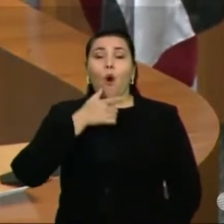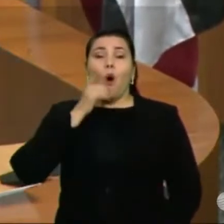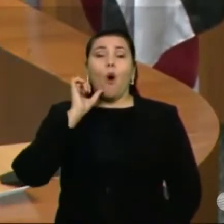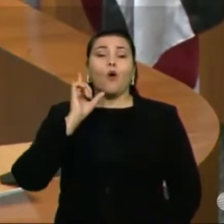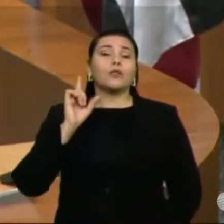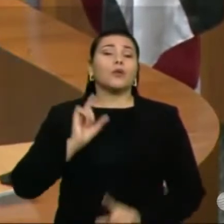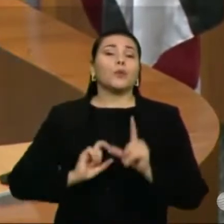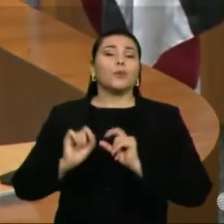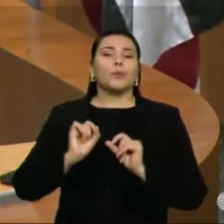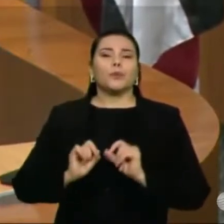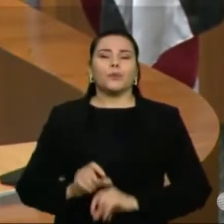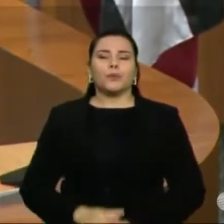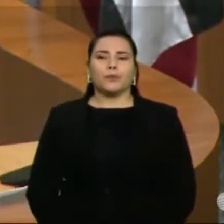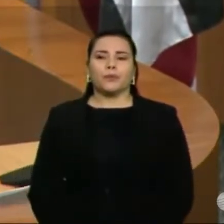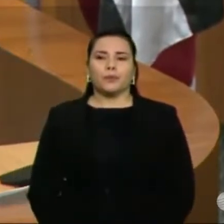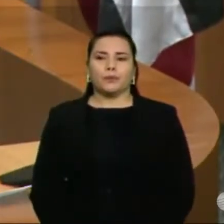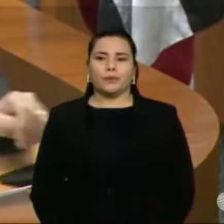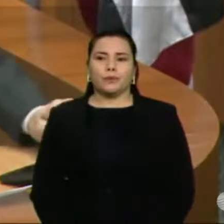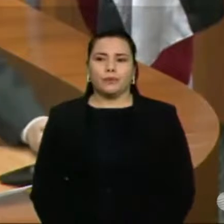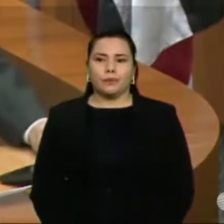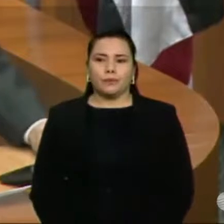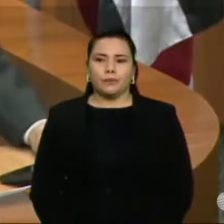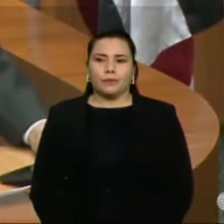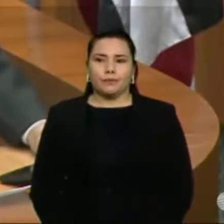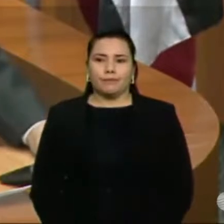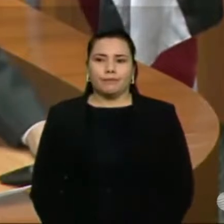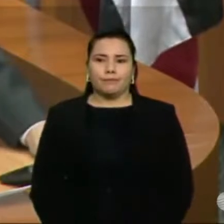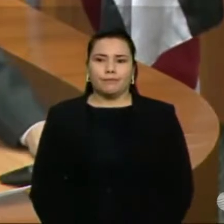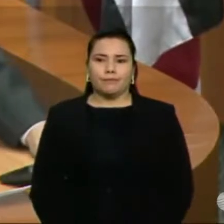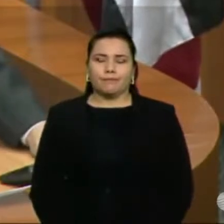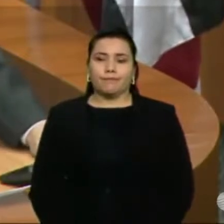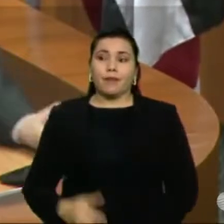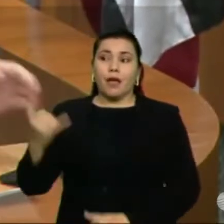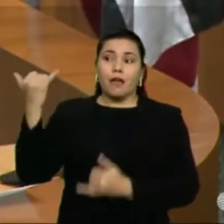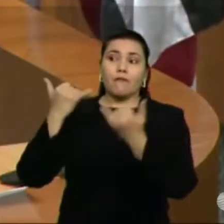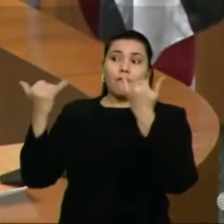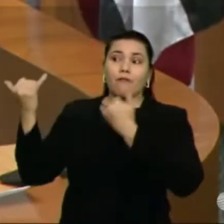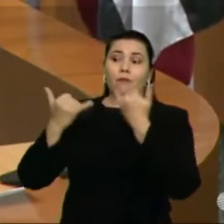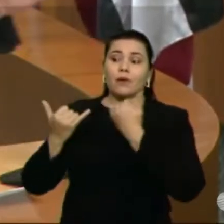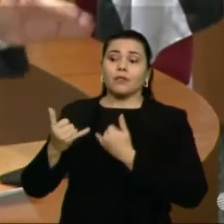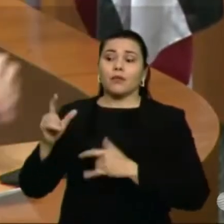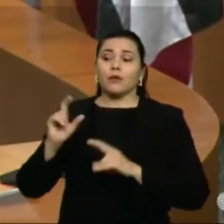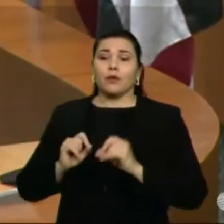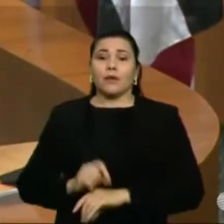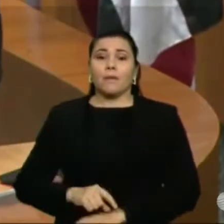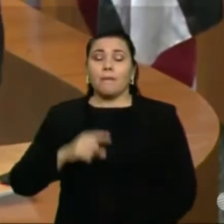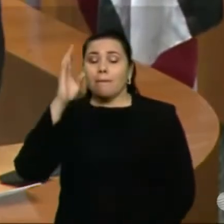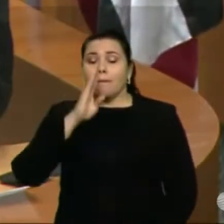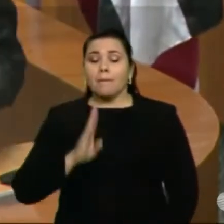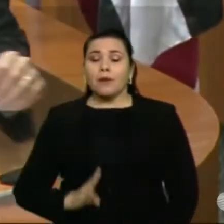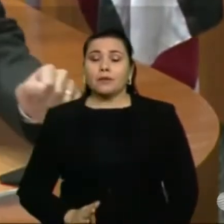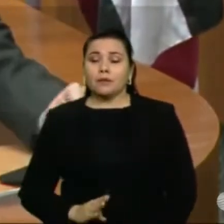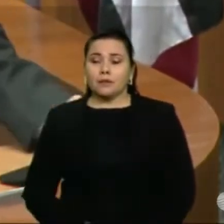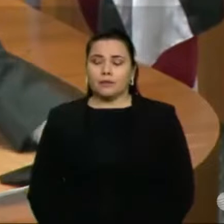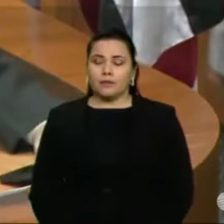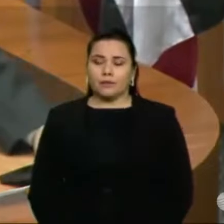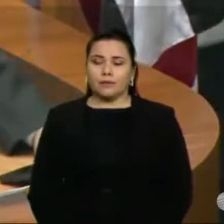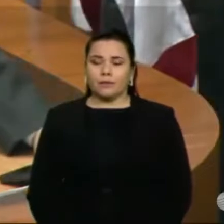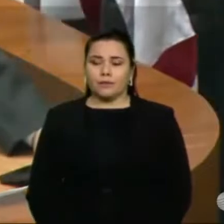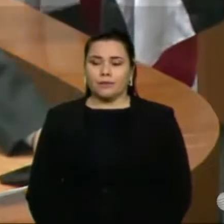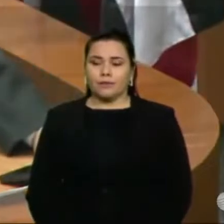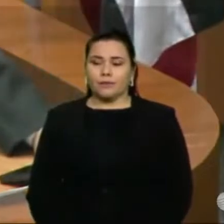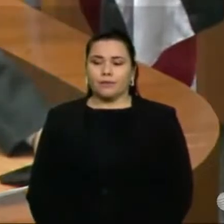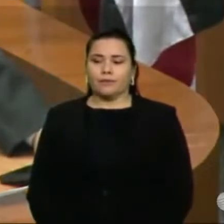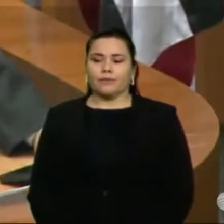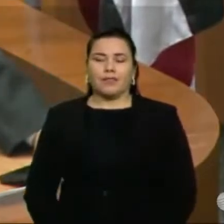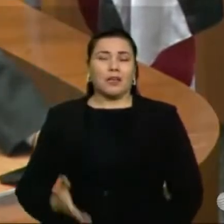gente teve a grata notícia de que o Brasil deixou de figurar no